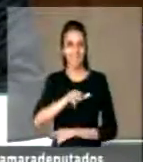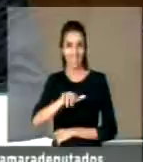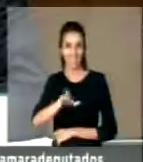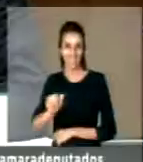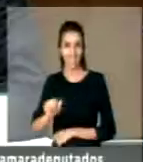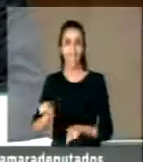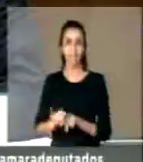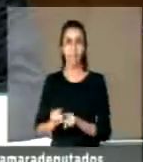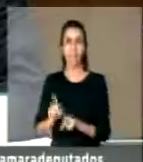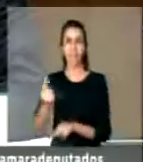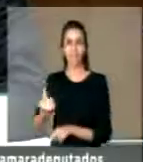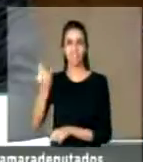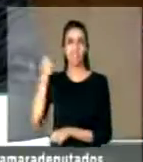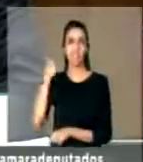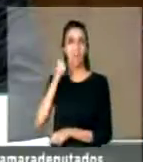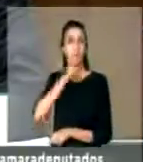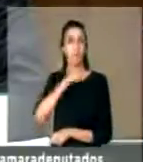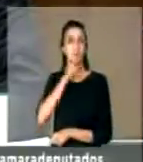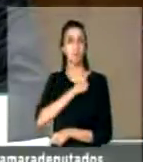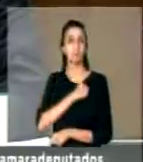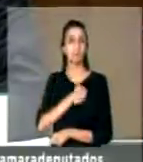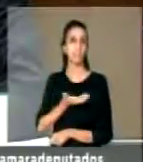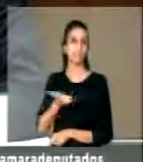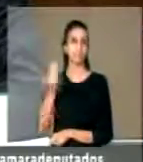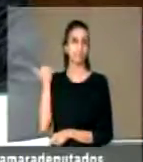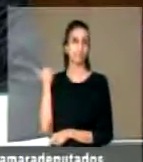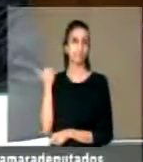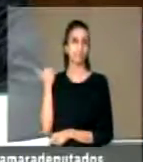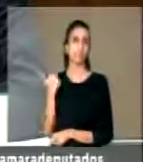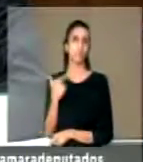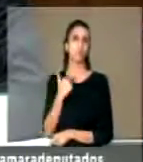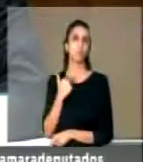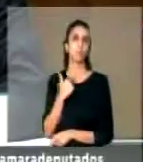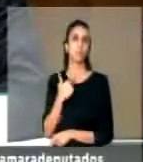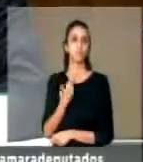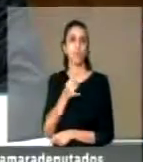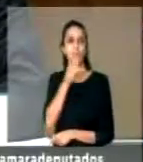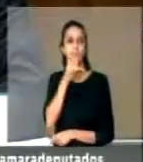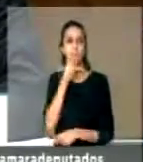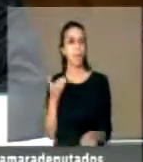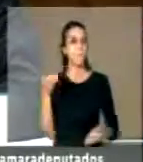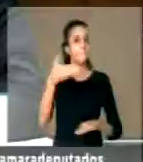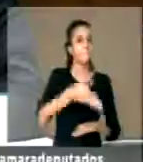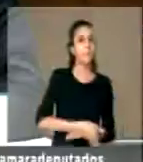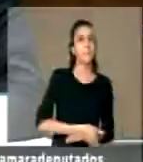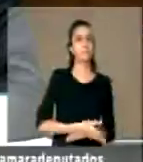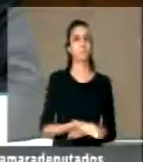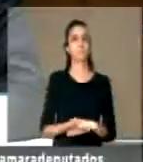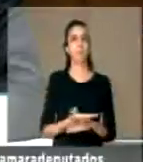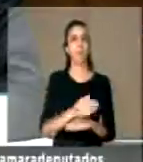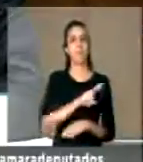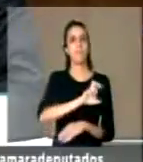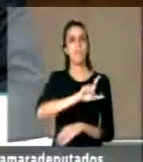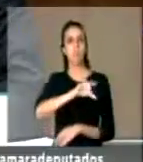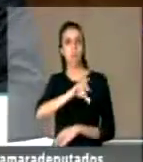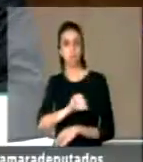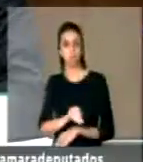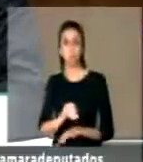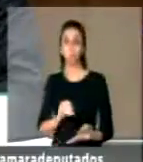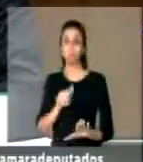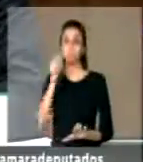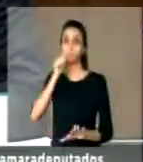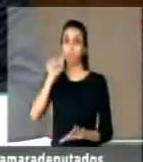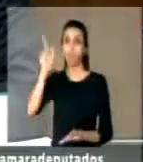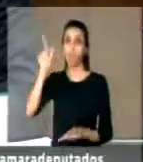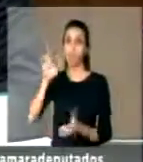em que as mulheres sequer podiam ou eram autorizadas a velar os seus mortos, uma pernambucana, nascida na